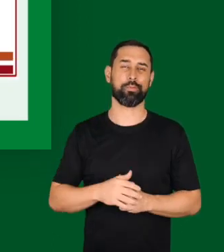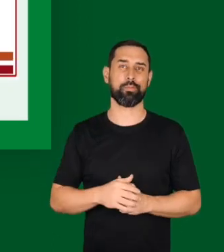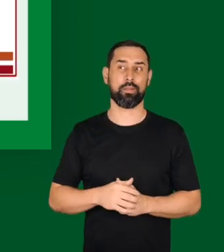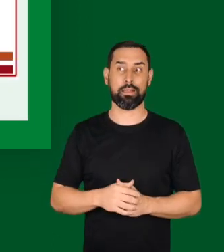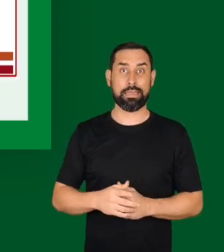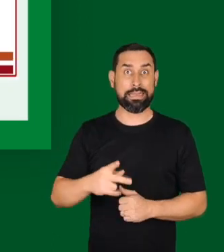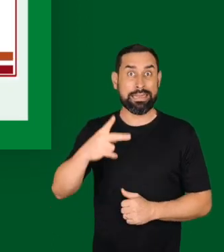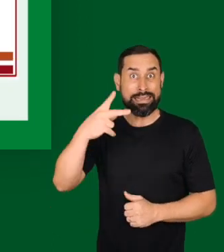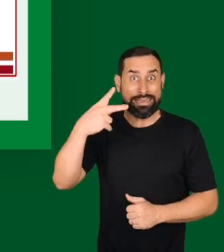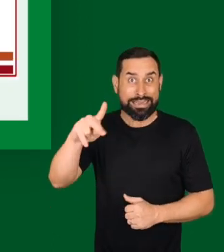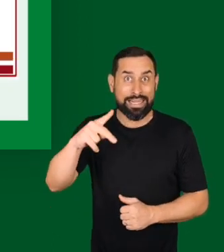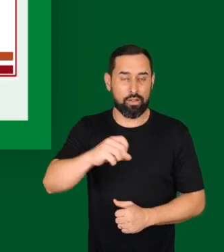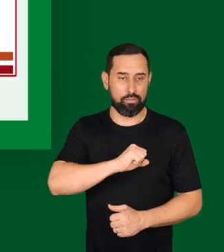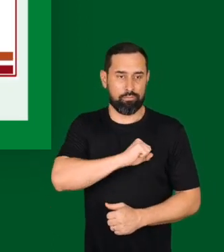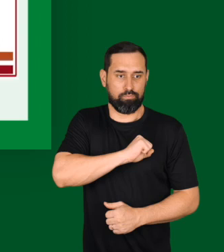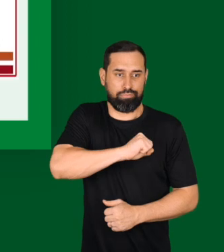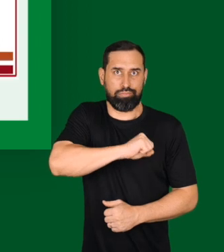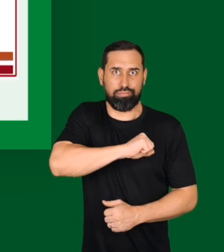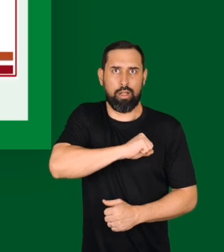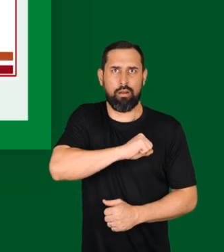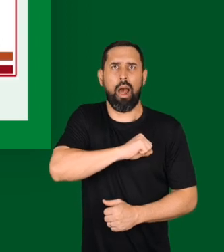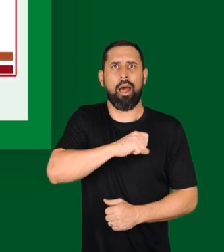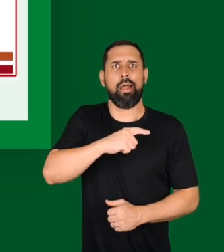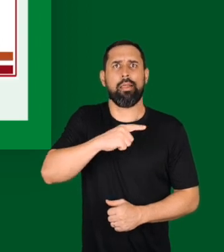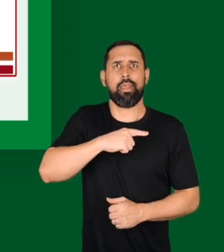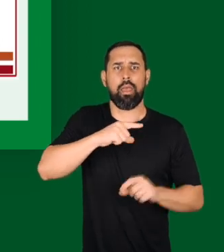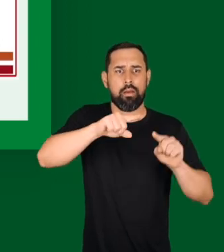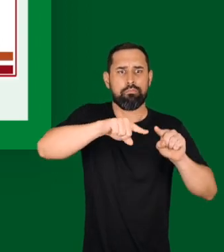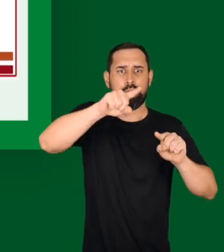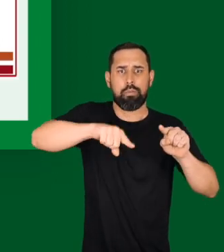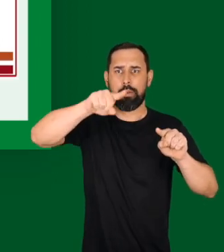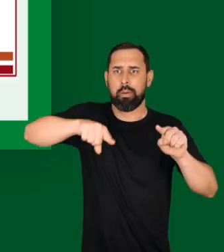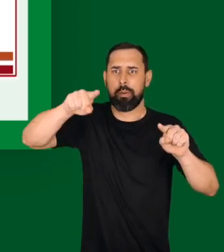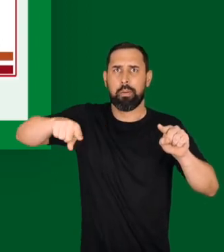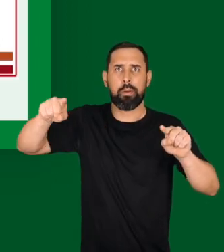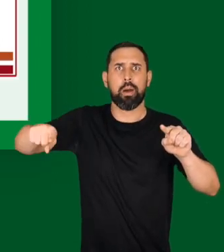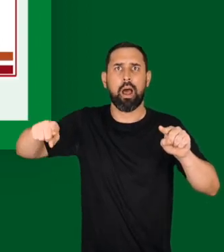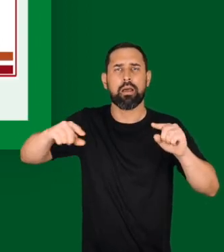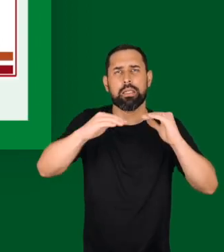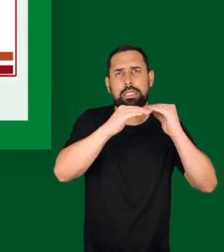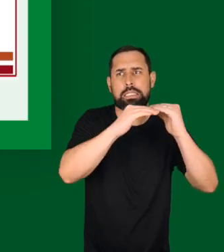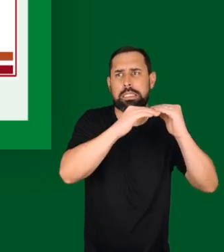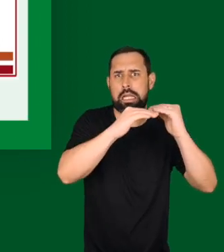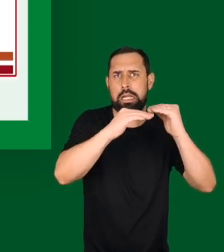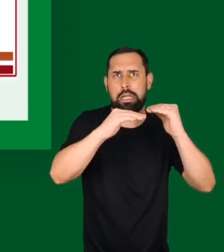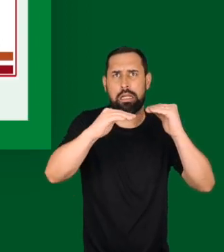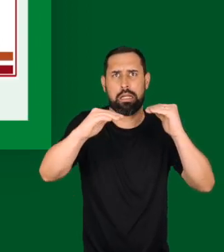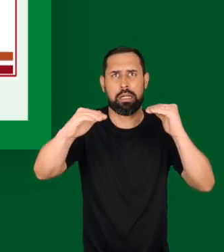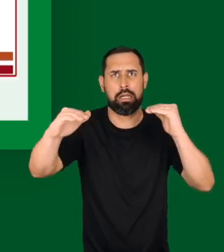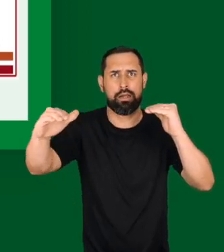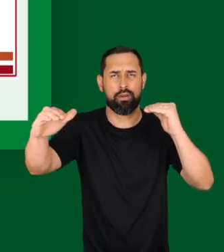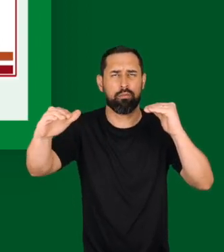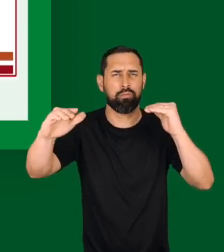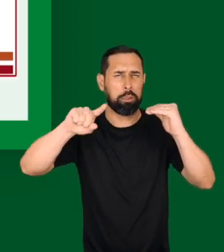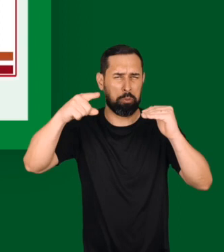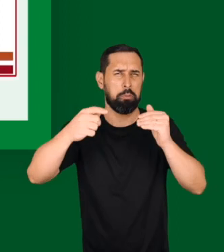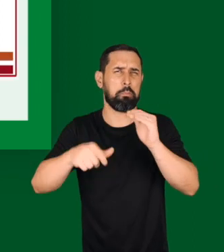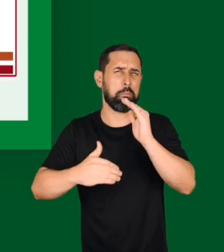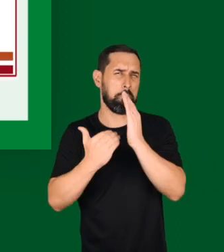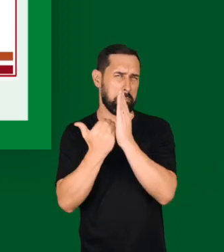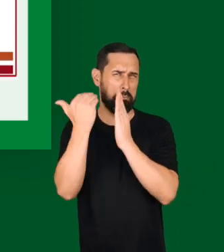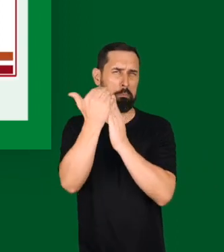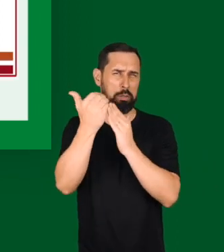cardioversão sincronizada seria a taquicardia ventricular com pulso. Claro que na